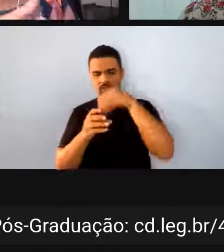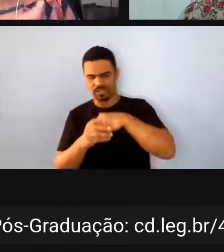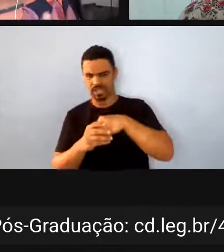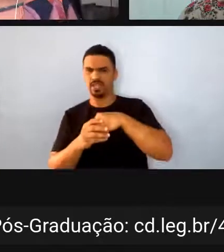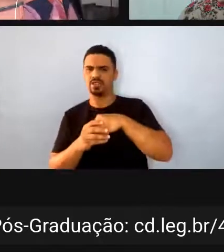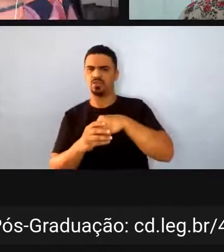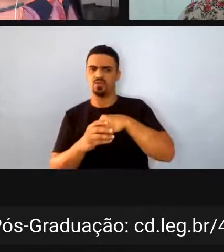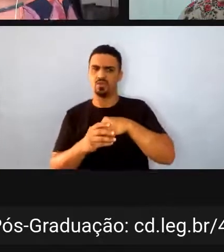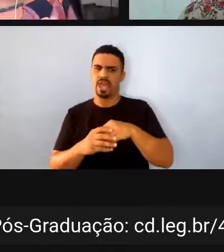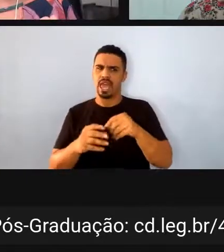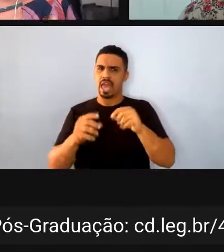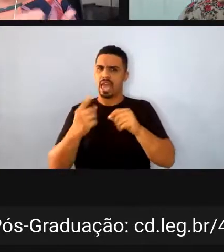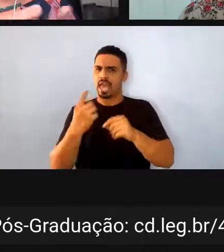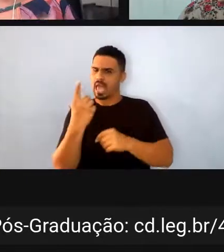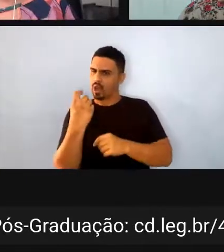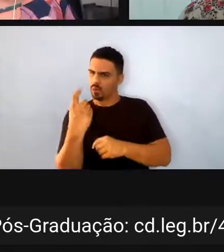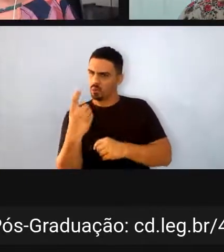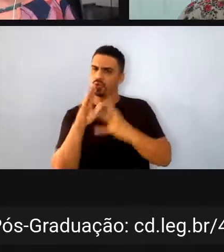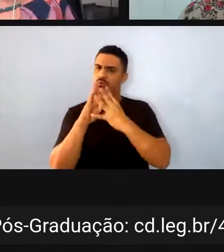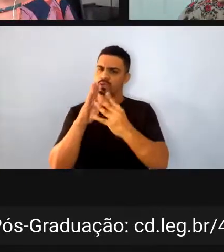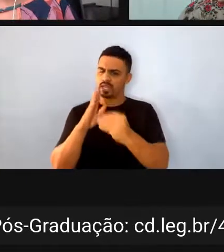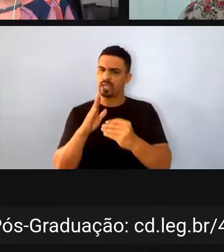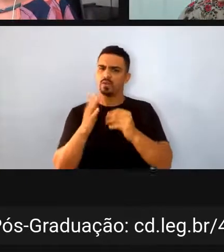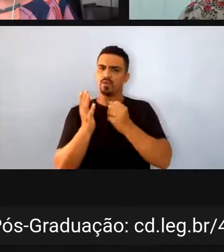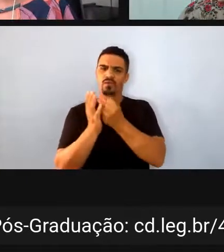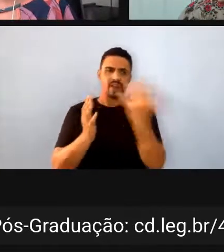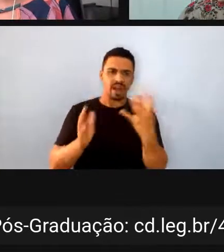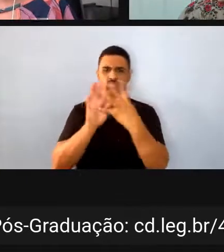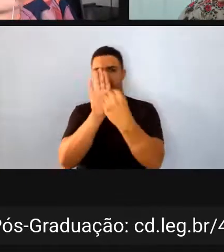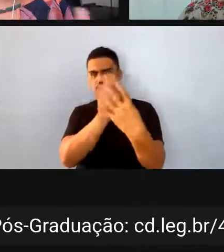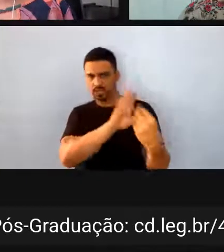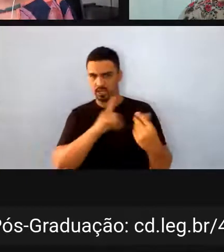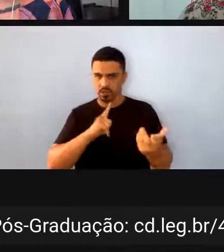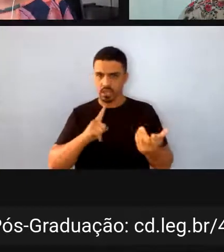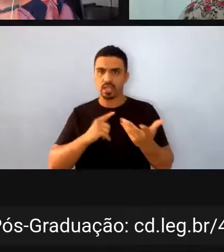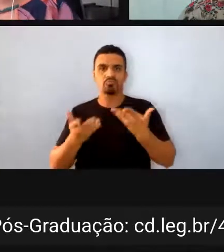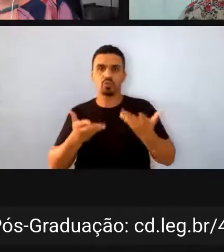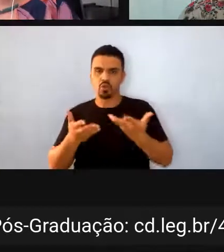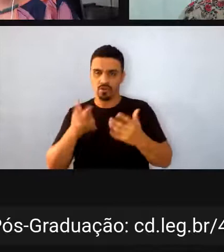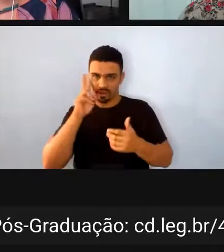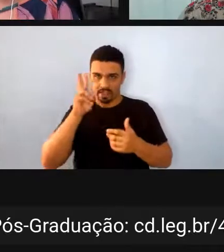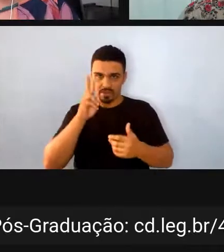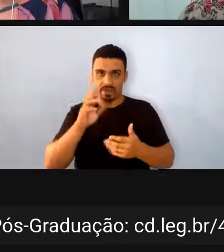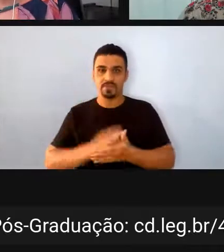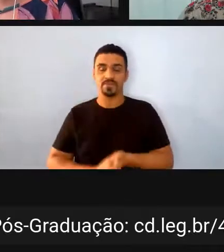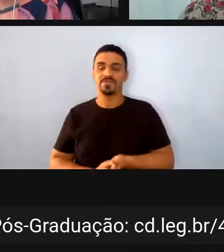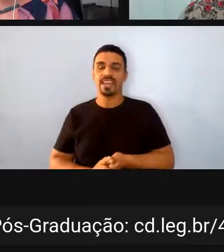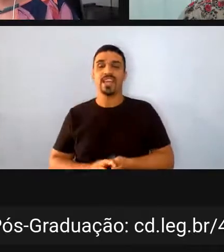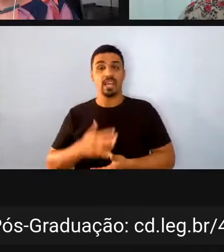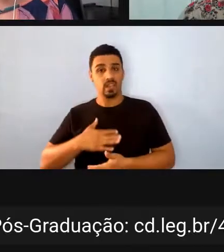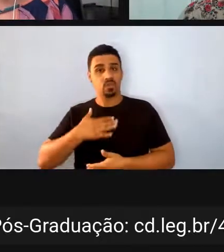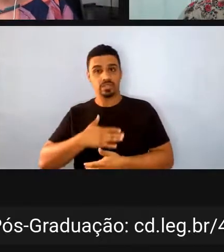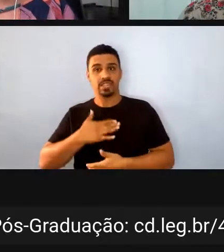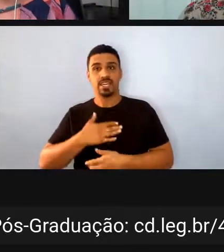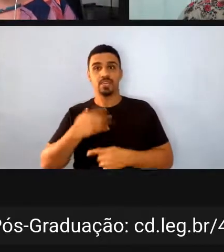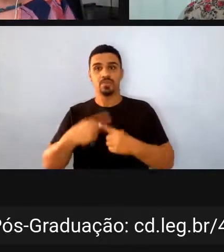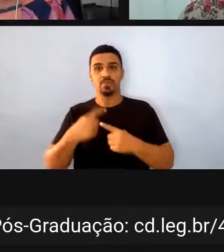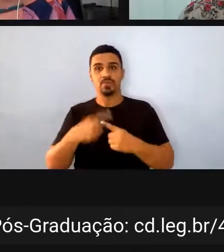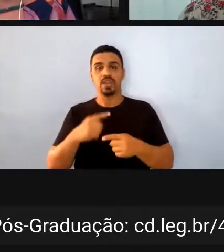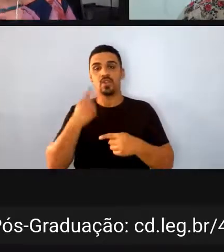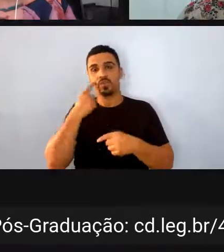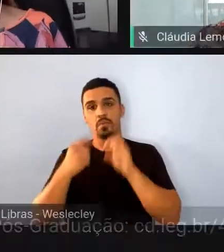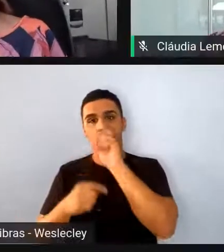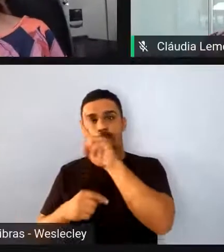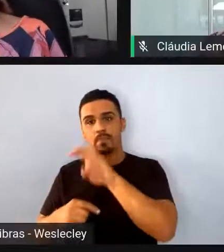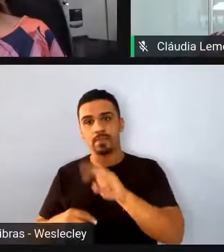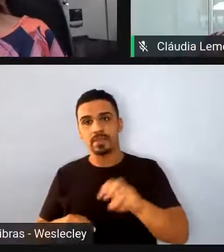ou não é único? Foi muito interessante verificar que ao longo do continente tem muita gente